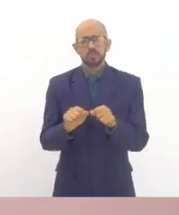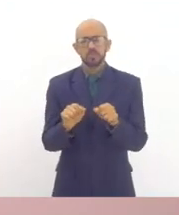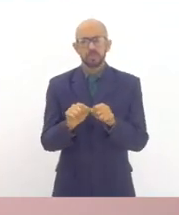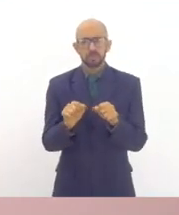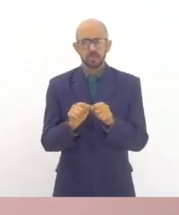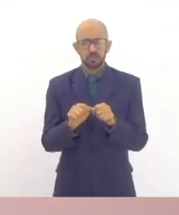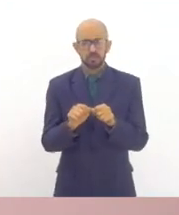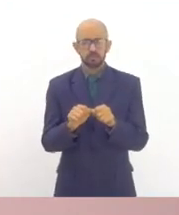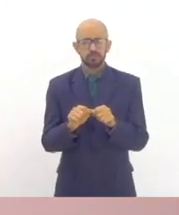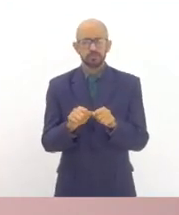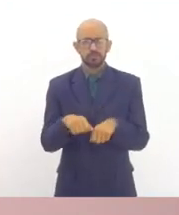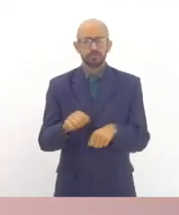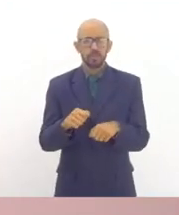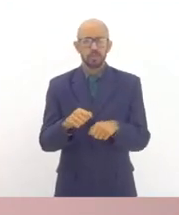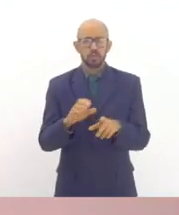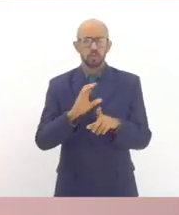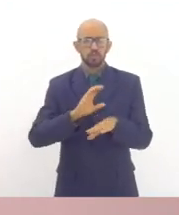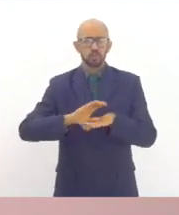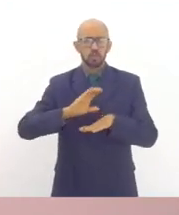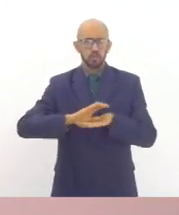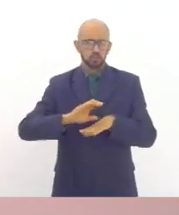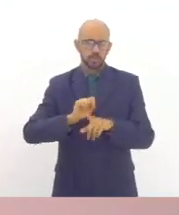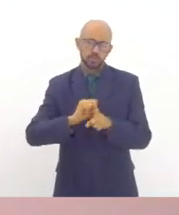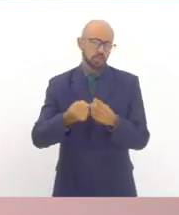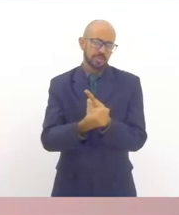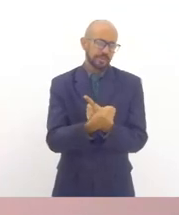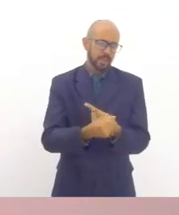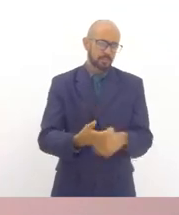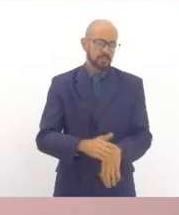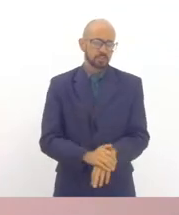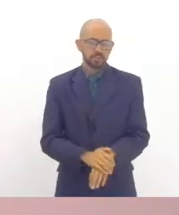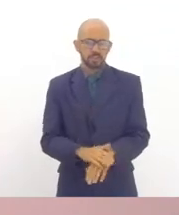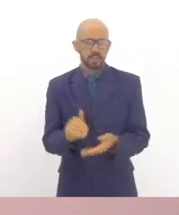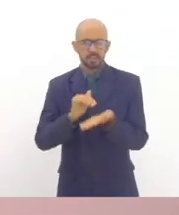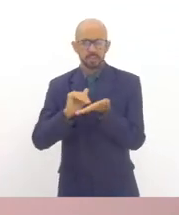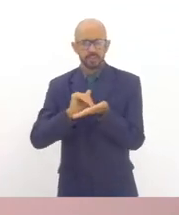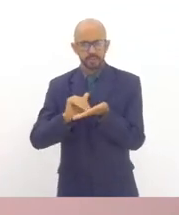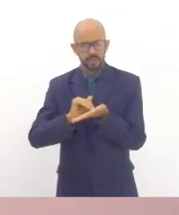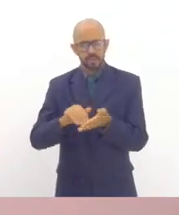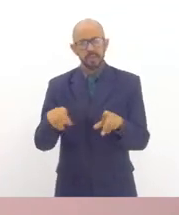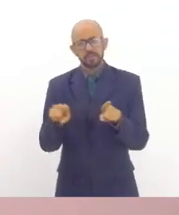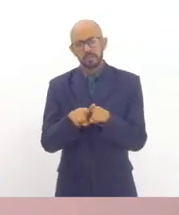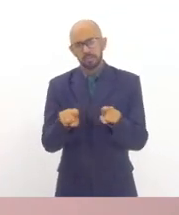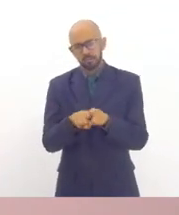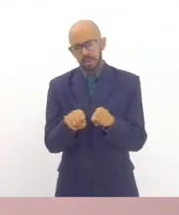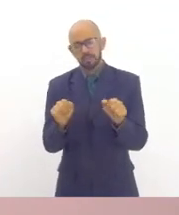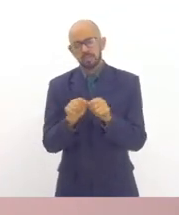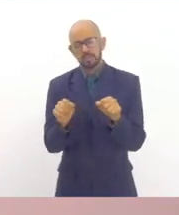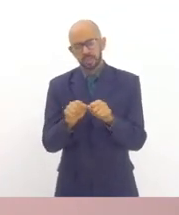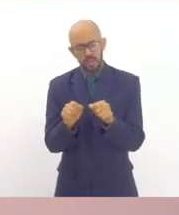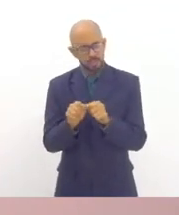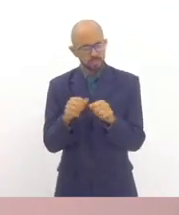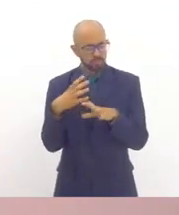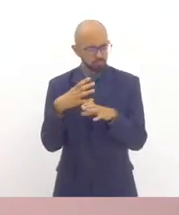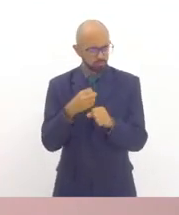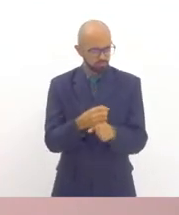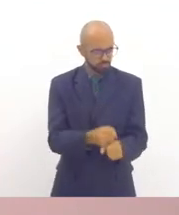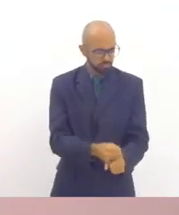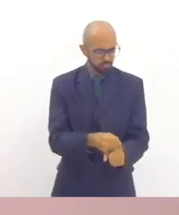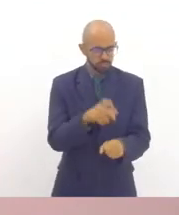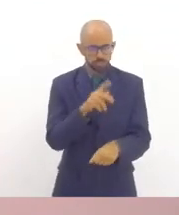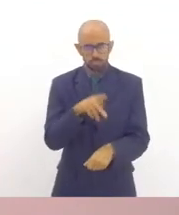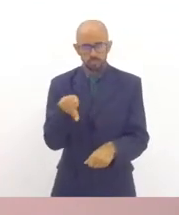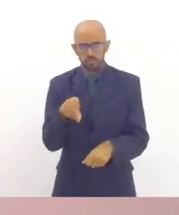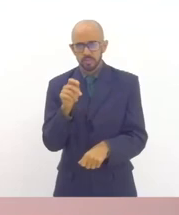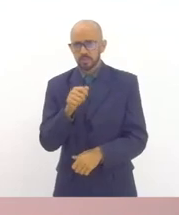na extensão. E que a secretaria, inclusive, fizesse um levantamento dos professores